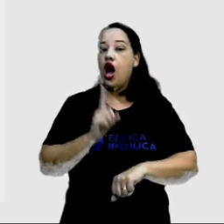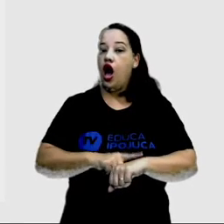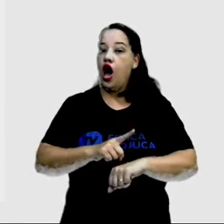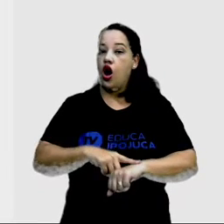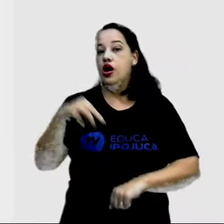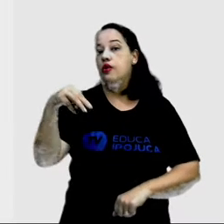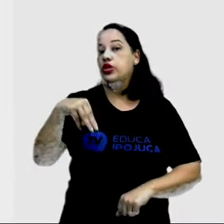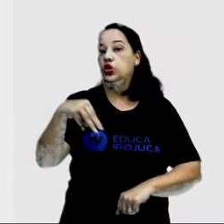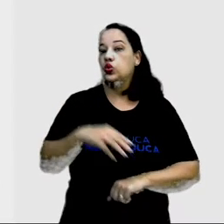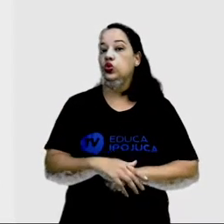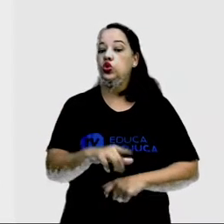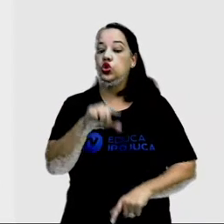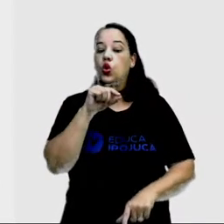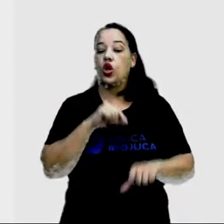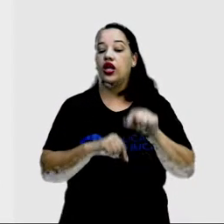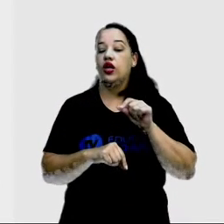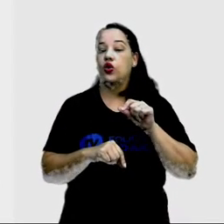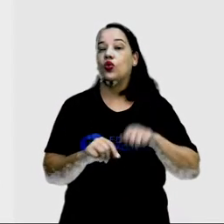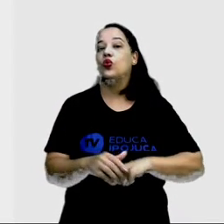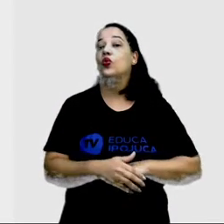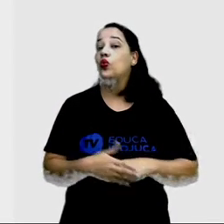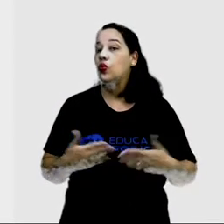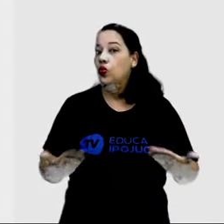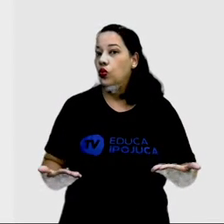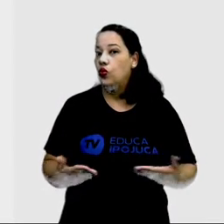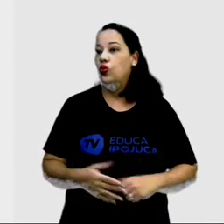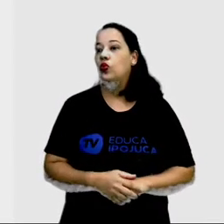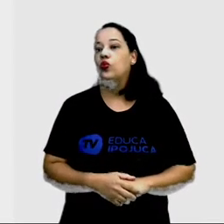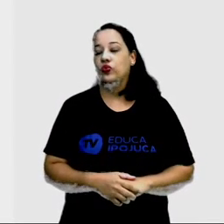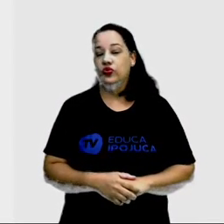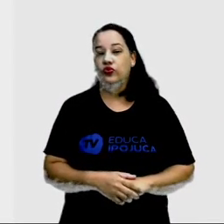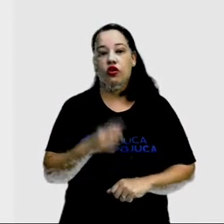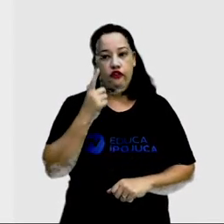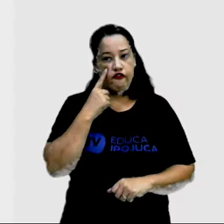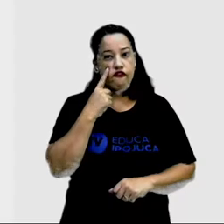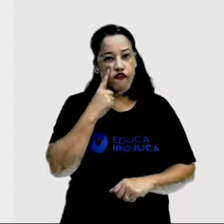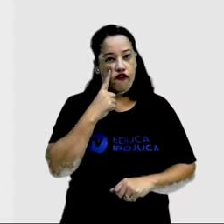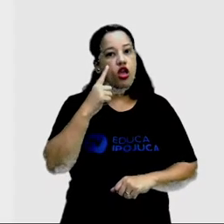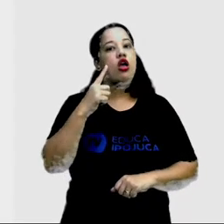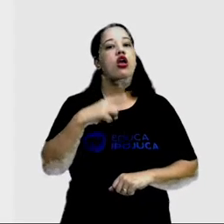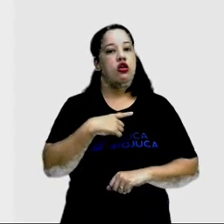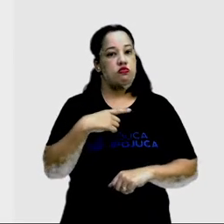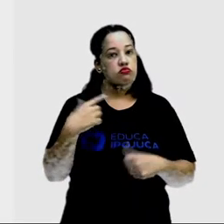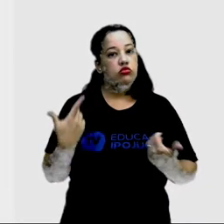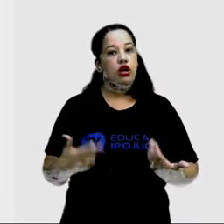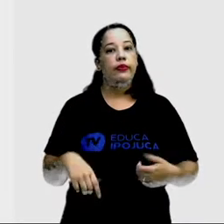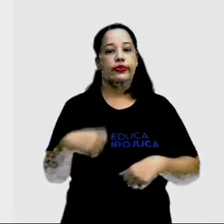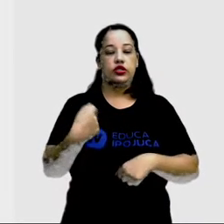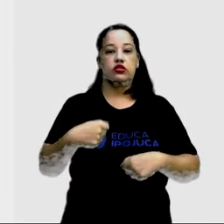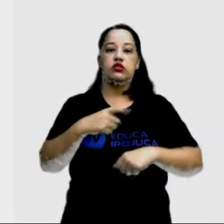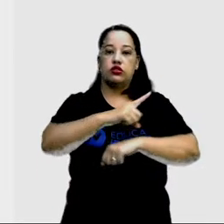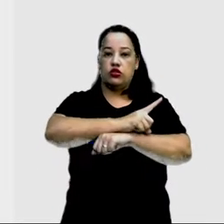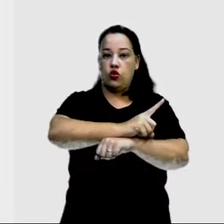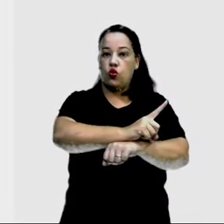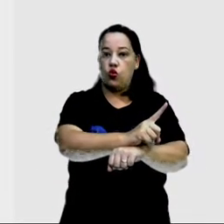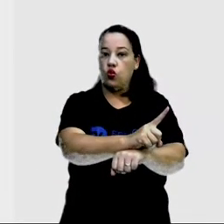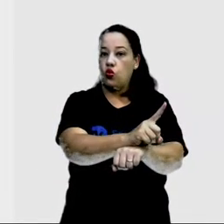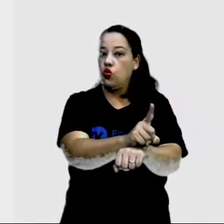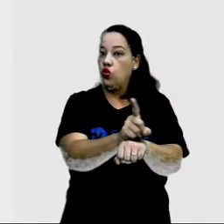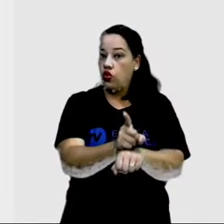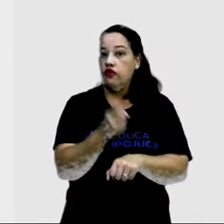escolheu. Voltando aqui, você vai ter a opção de olhar a configuração de um desses aqui, de uma